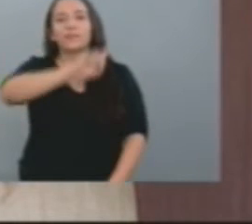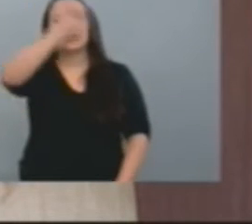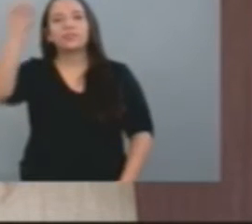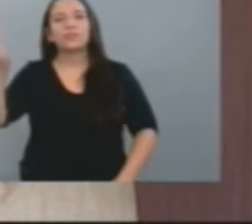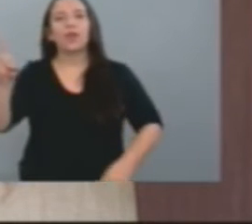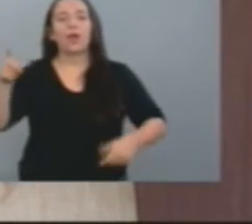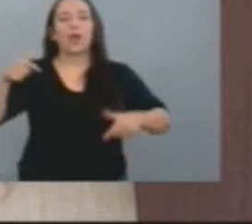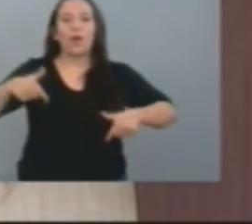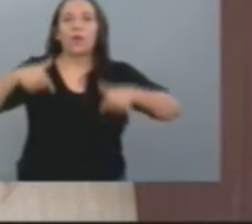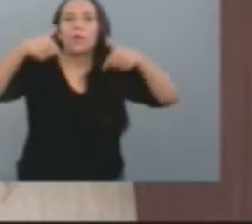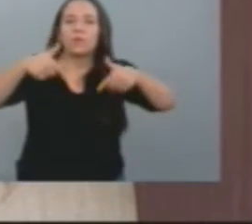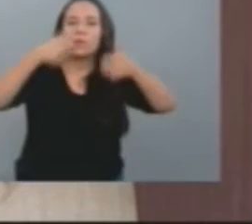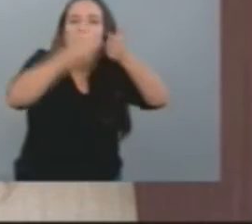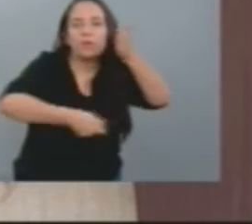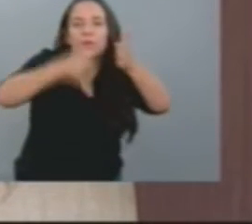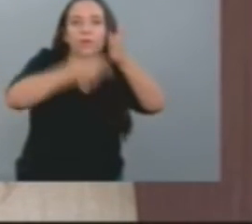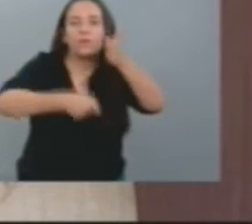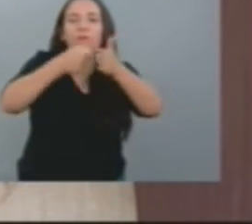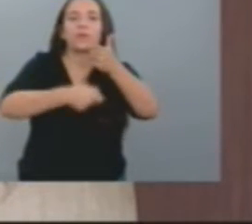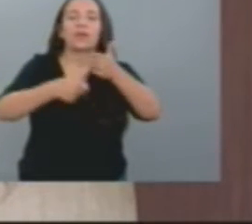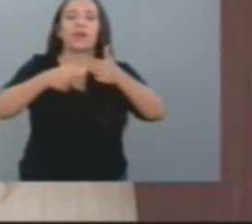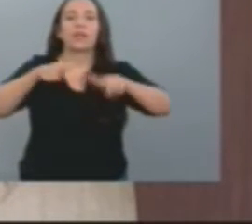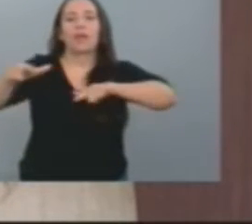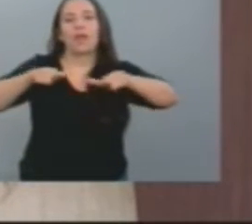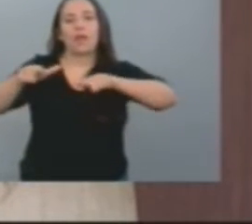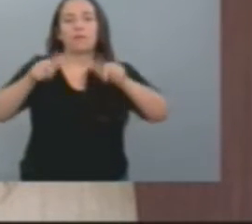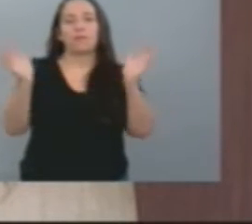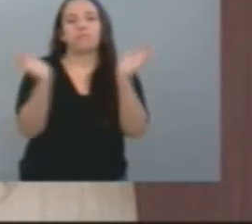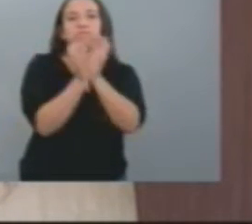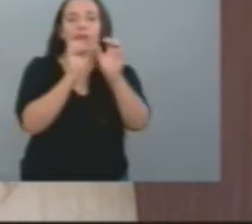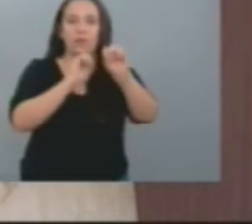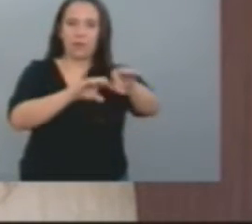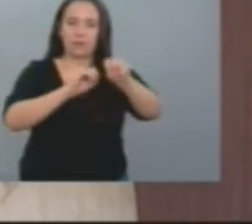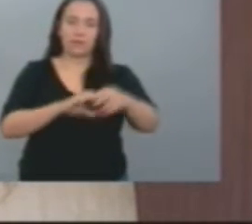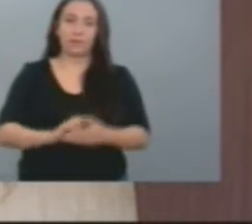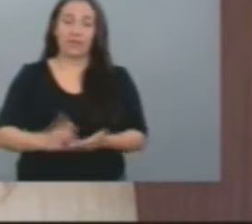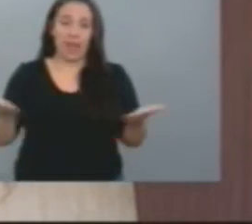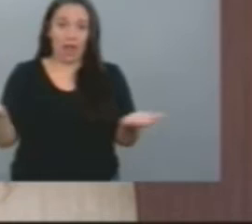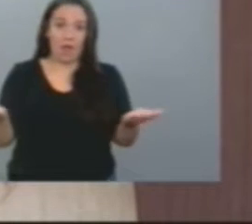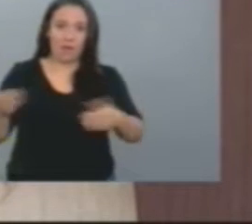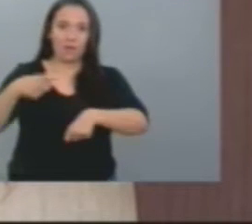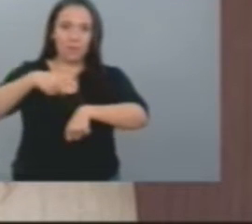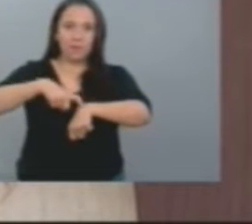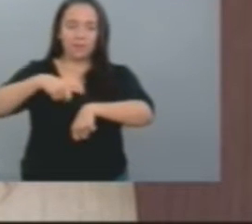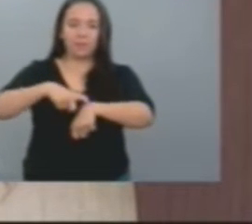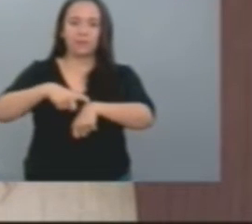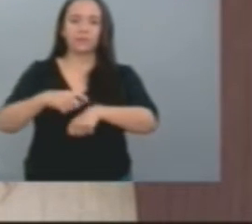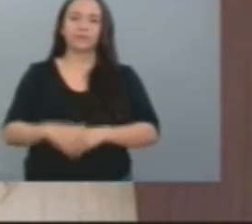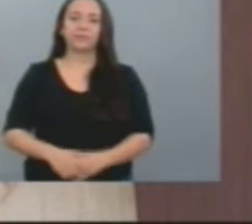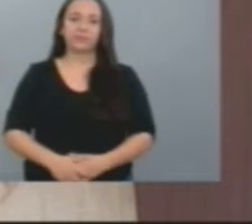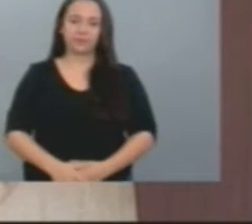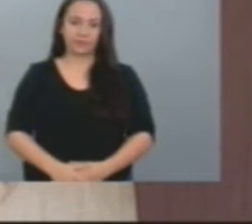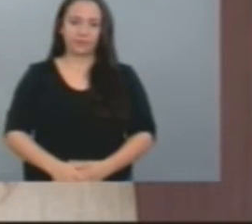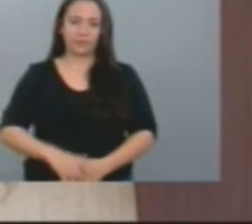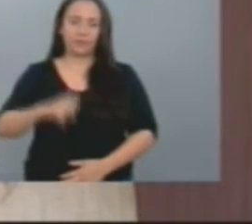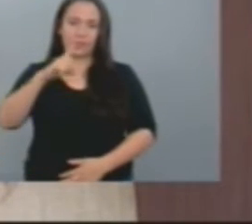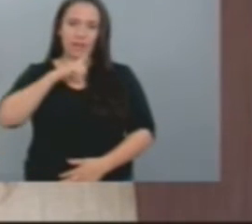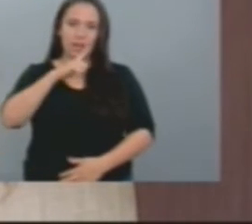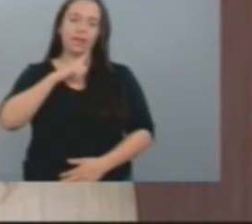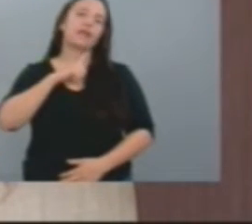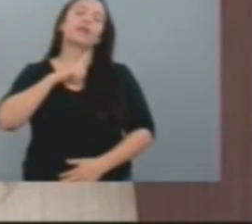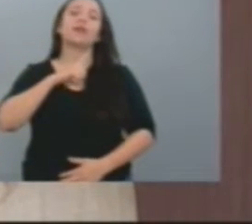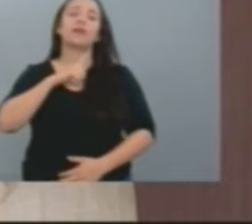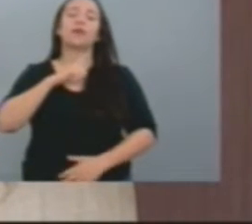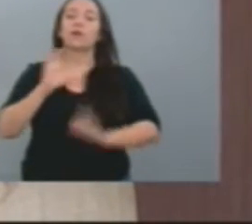dos trabalhadores e trabalhadoras em educação. Neste exato momento, encontram-se professores